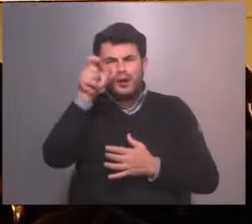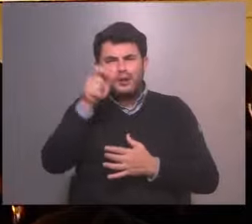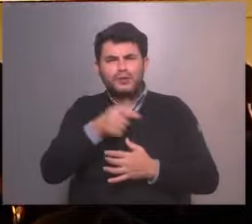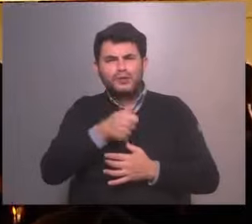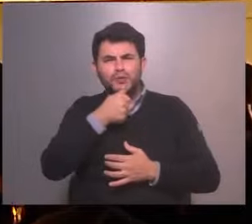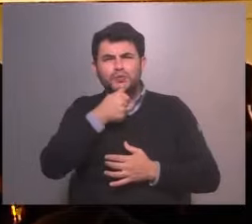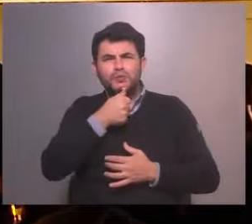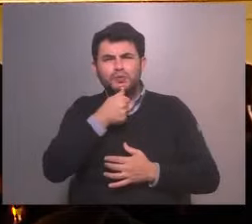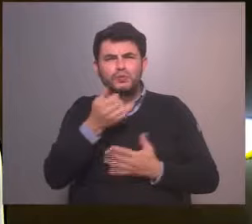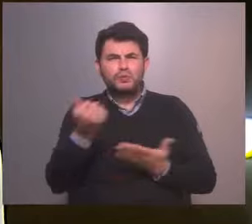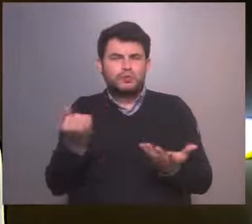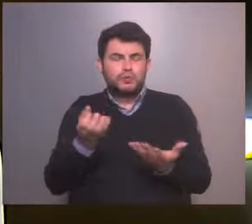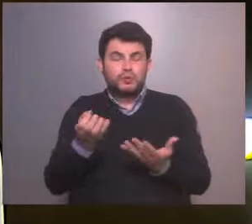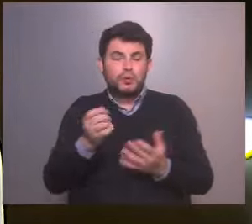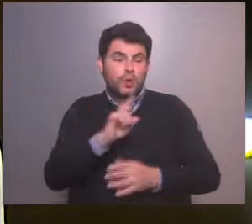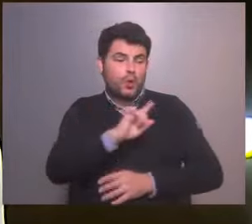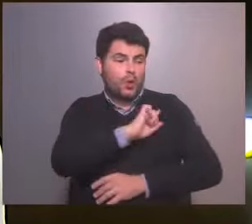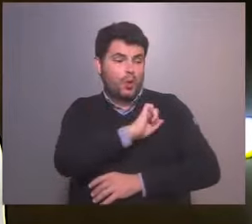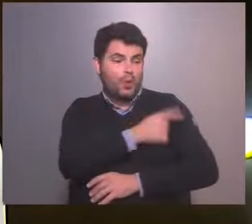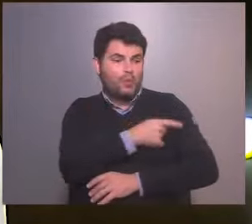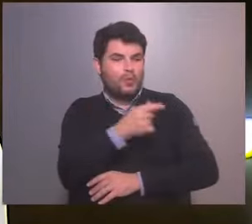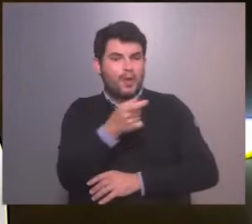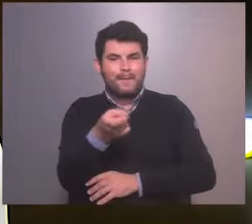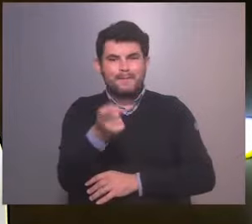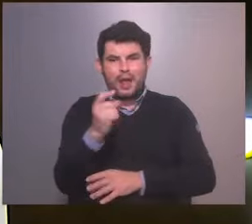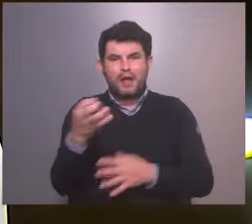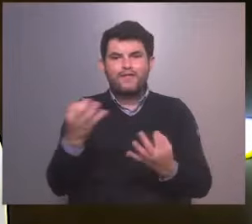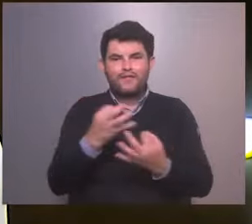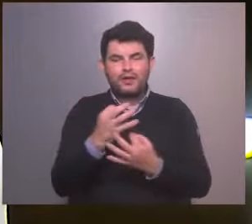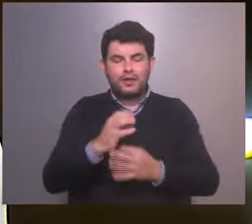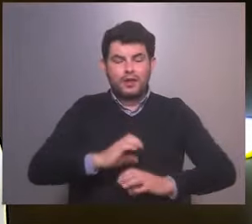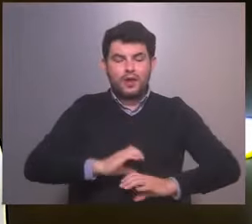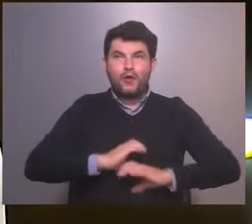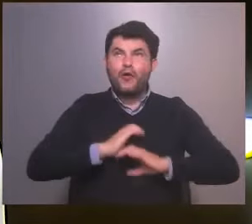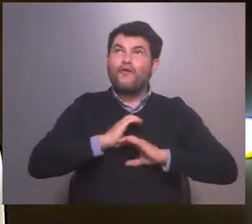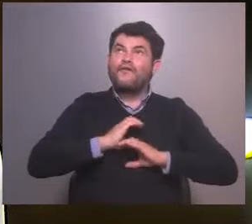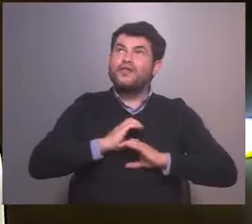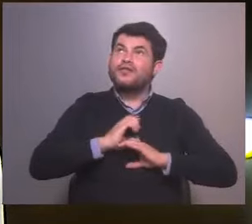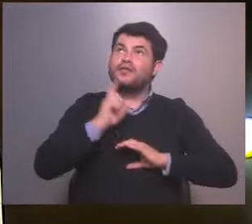judíos, e le daban bofetadas.